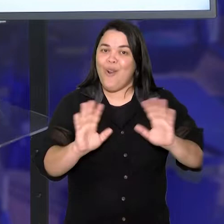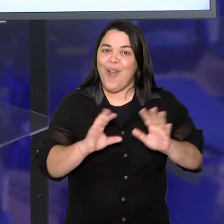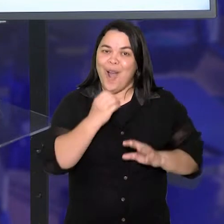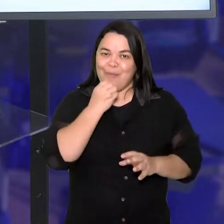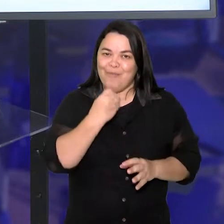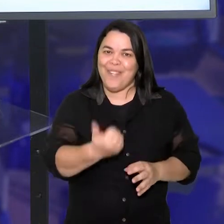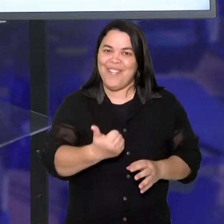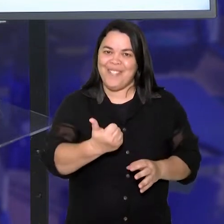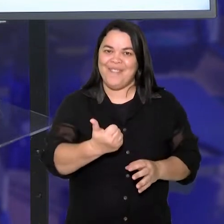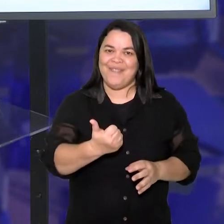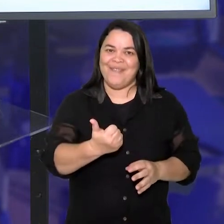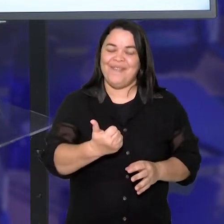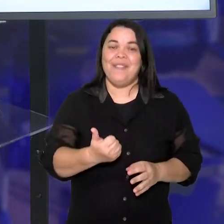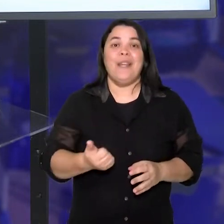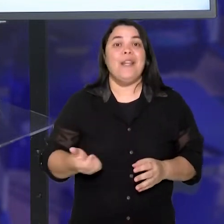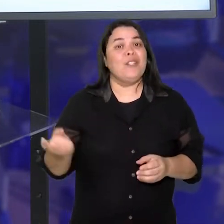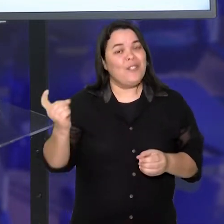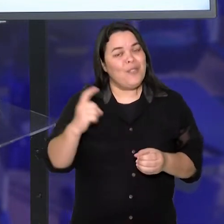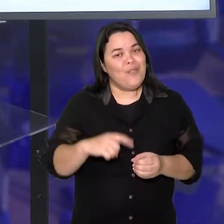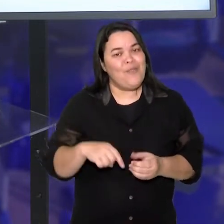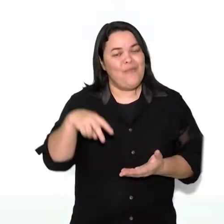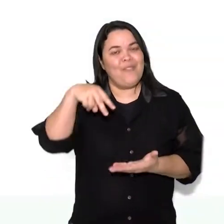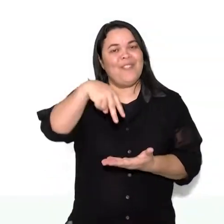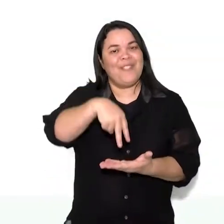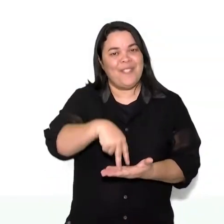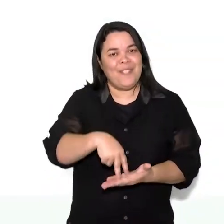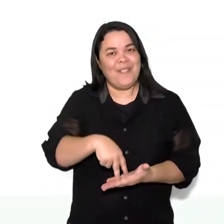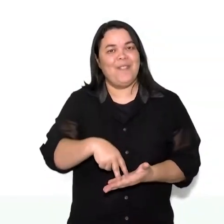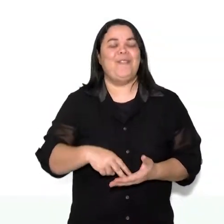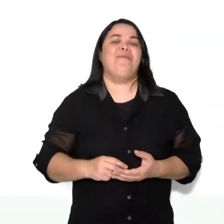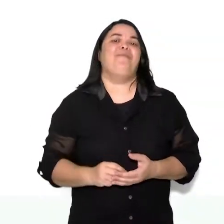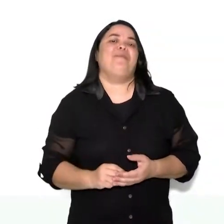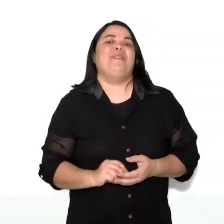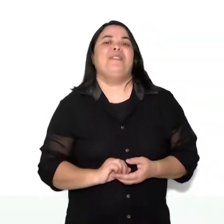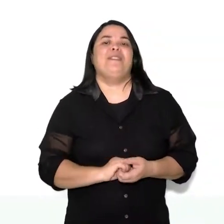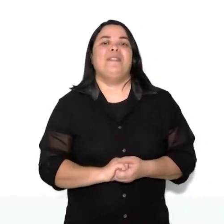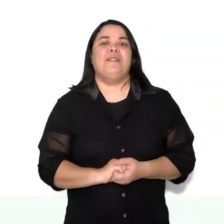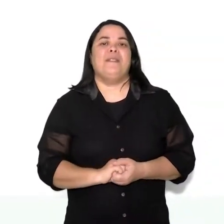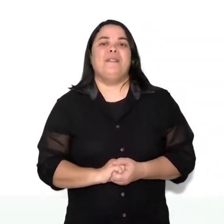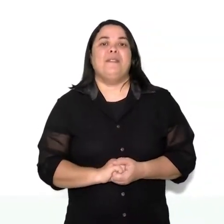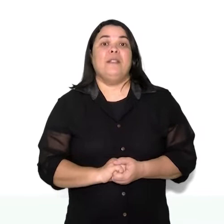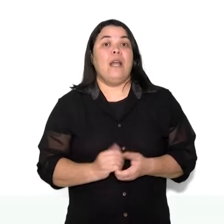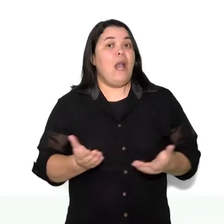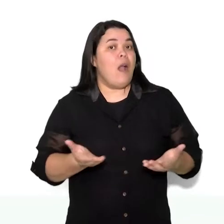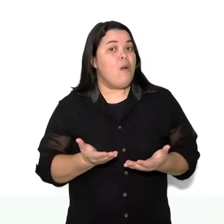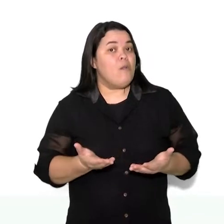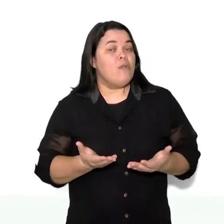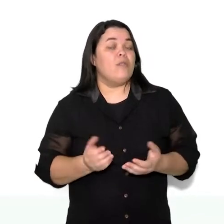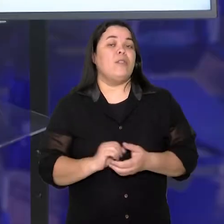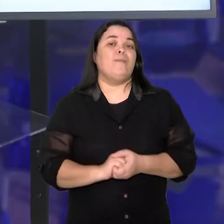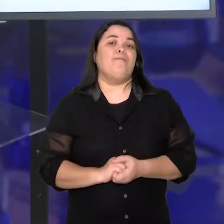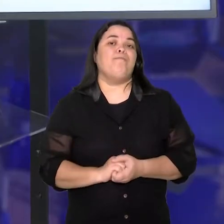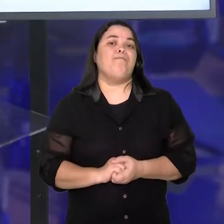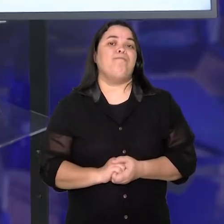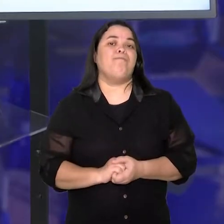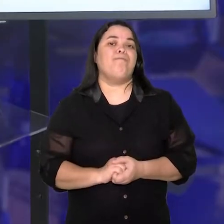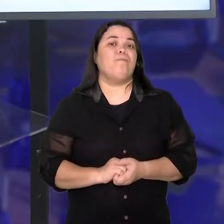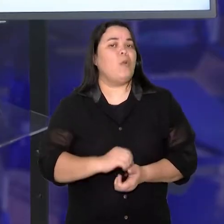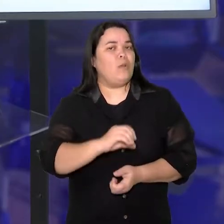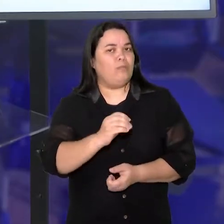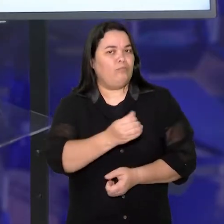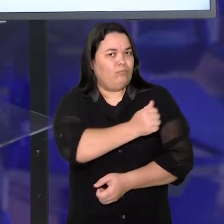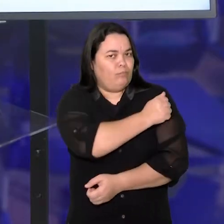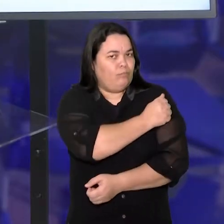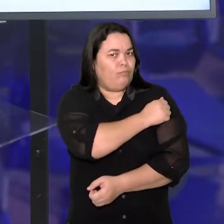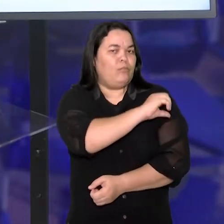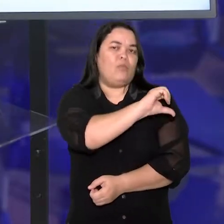Olá pessoal, tudo bem? Mais uma vez aqui com vocês, professor Tiago Menezes. E vim conversar de novo com os alunos do 9º ano